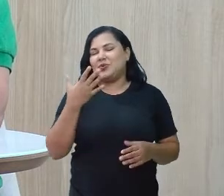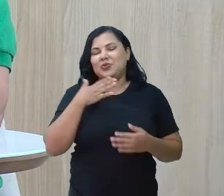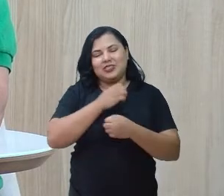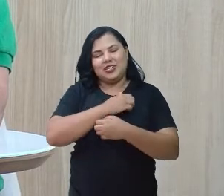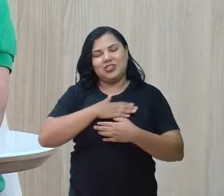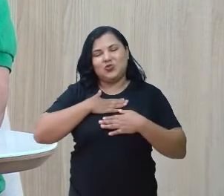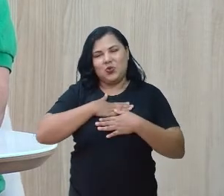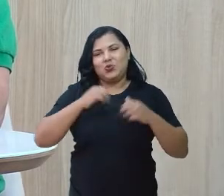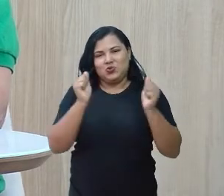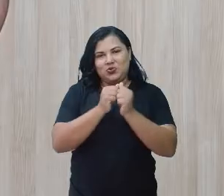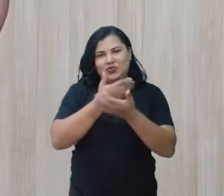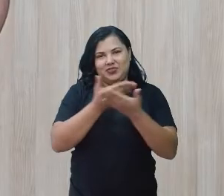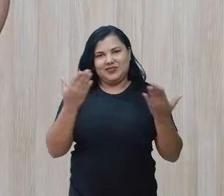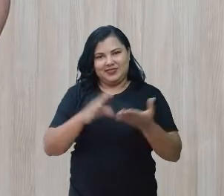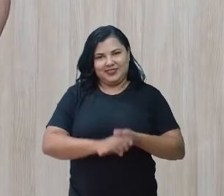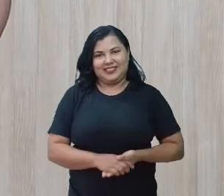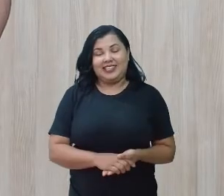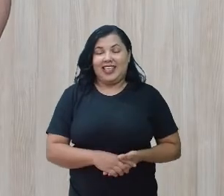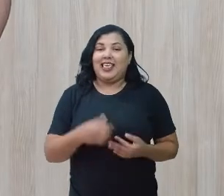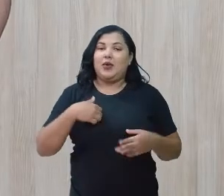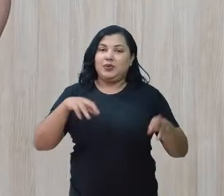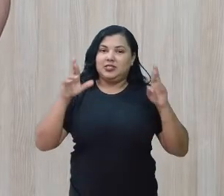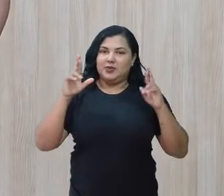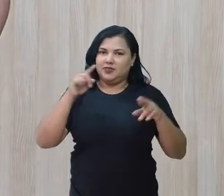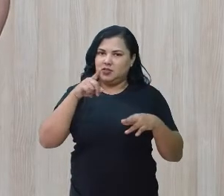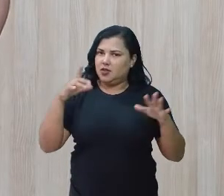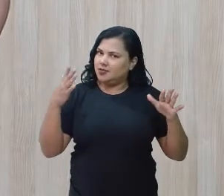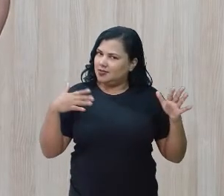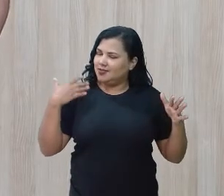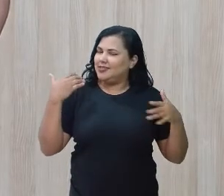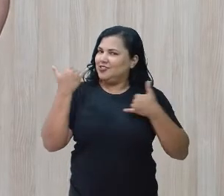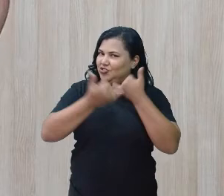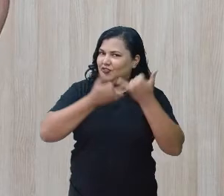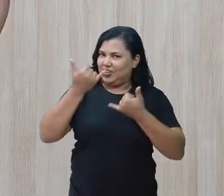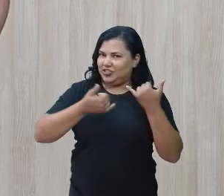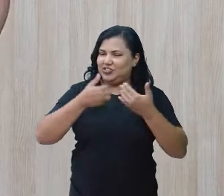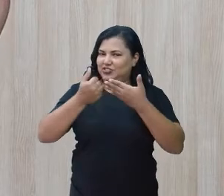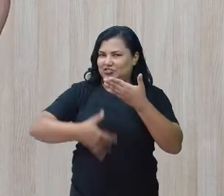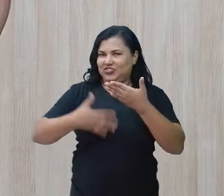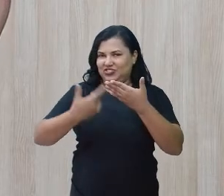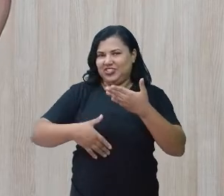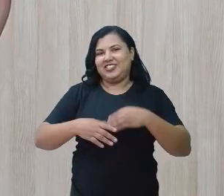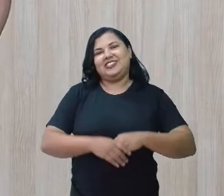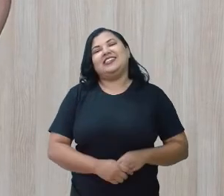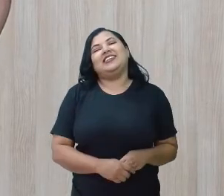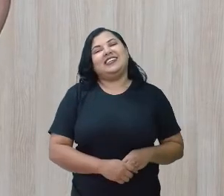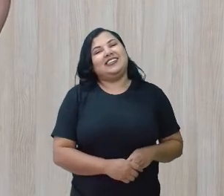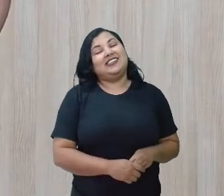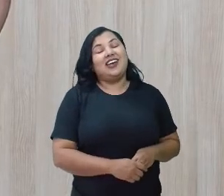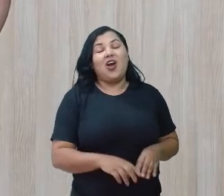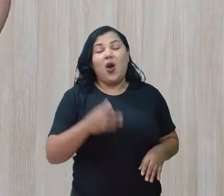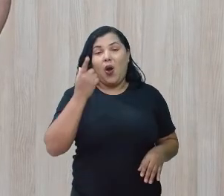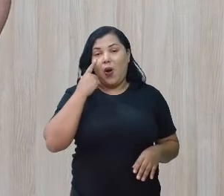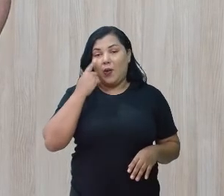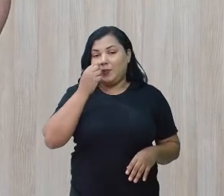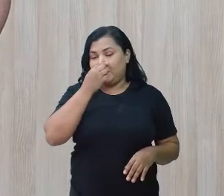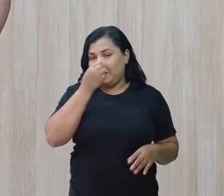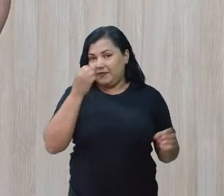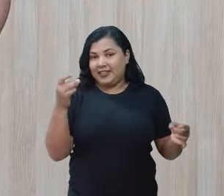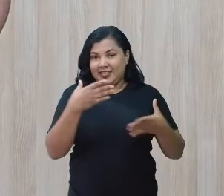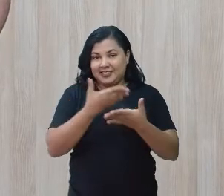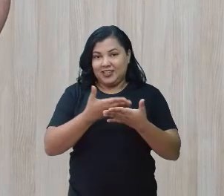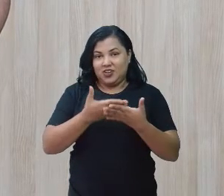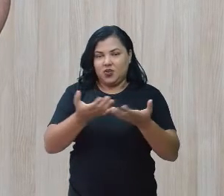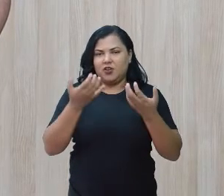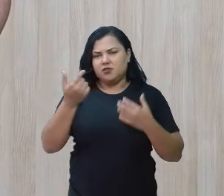com vocês. Eu espero que vocês tenham se divertido bem muito aí no chat, aprontado bem muito. Ó, para terminar nossa aula, eu